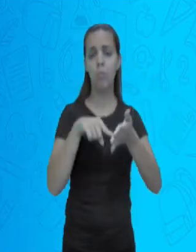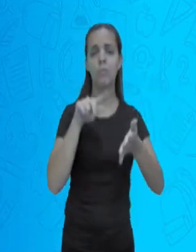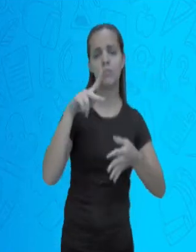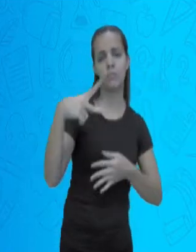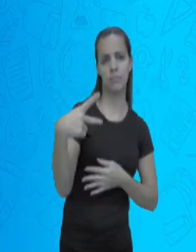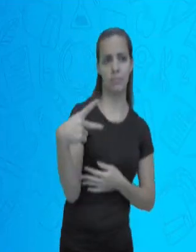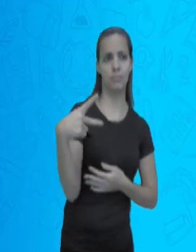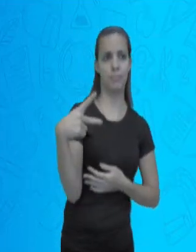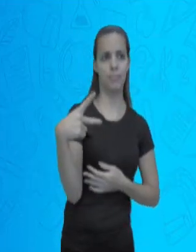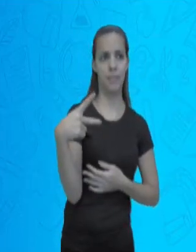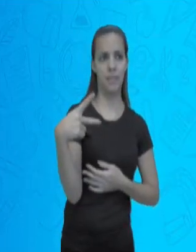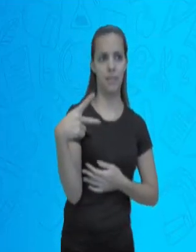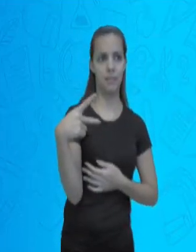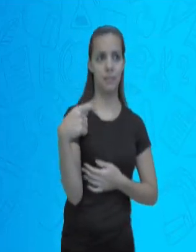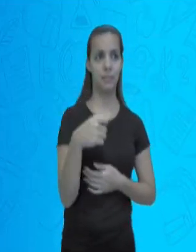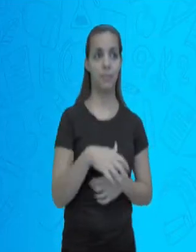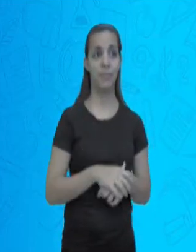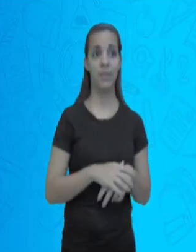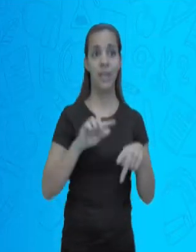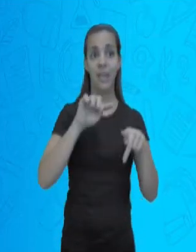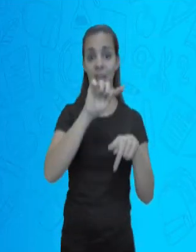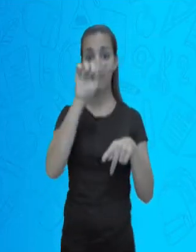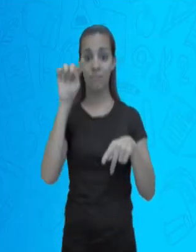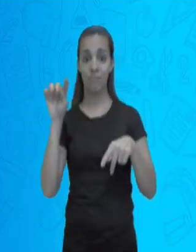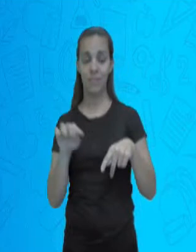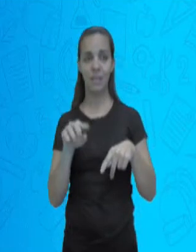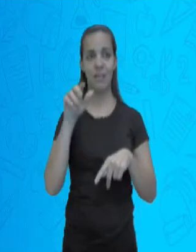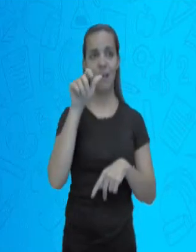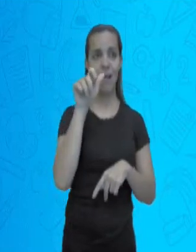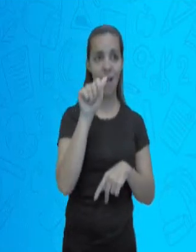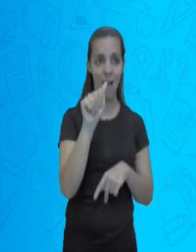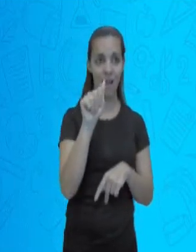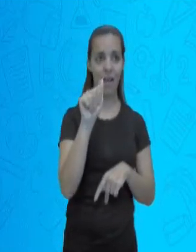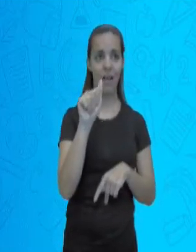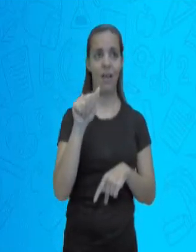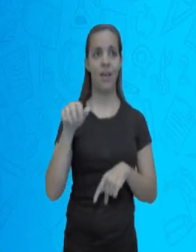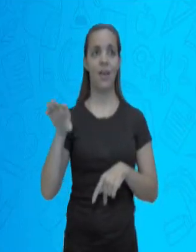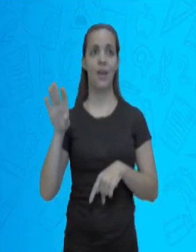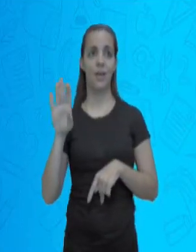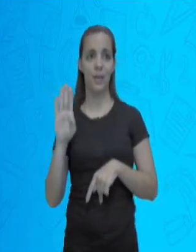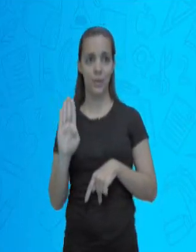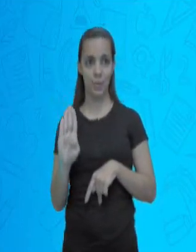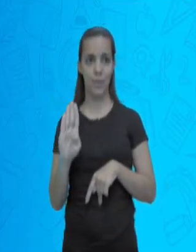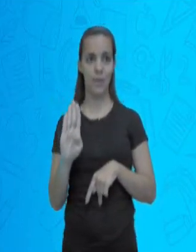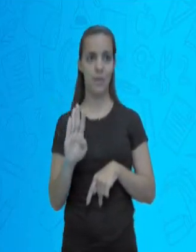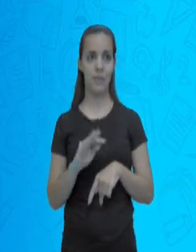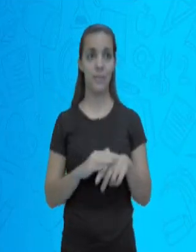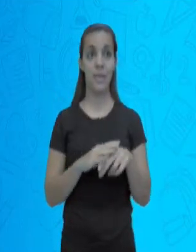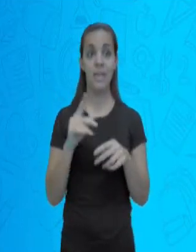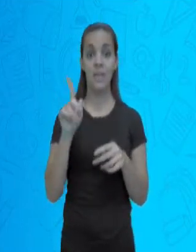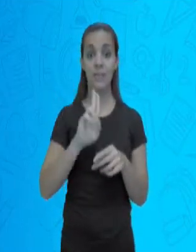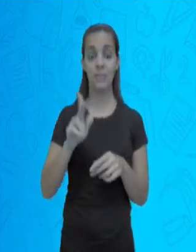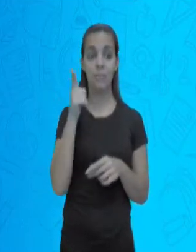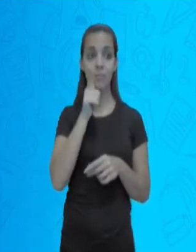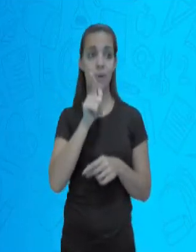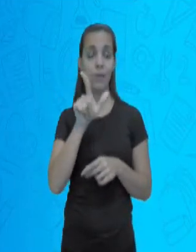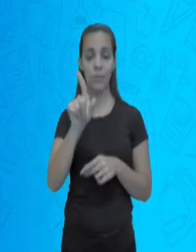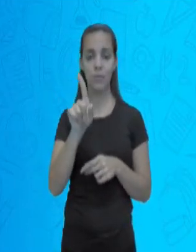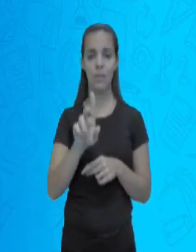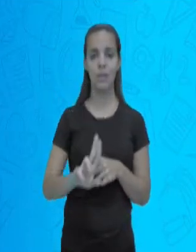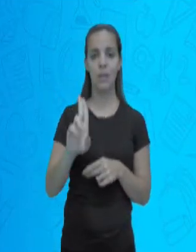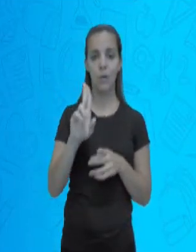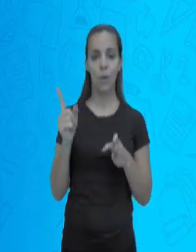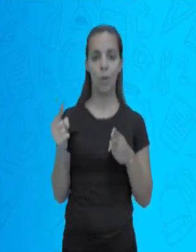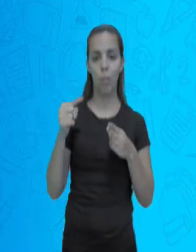traçar um arco passando pela reta R. Então, olha, posicionei a ponta seca do compasso no